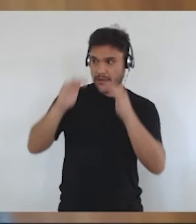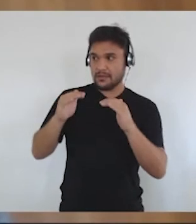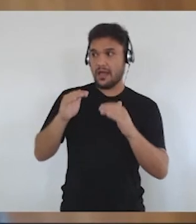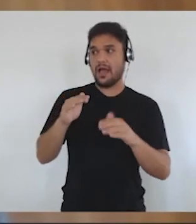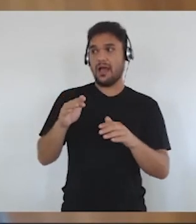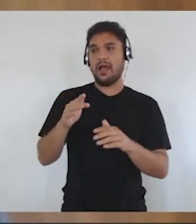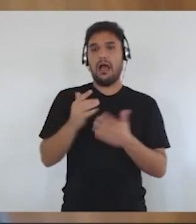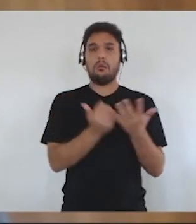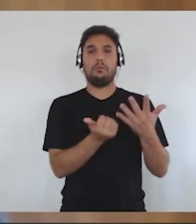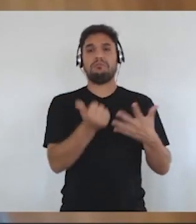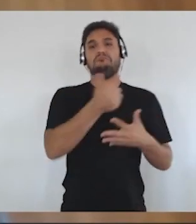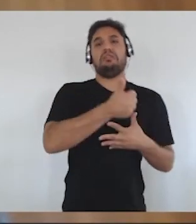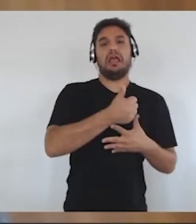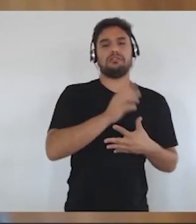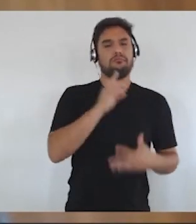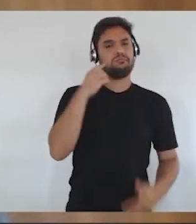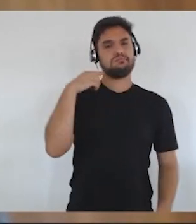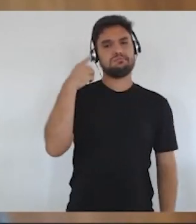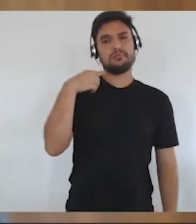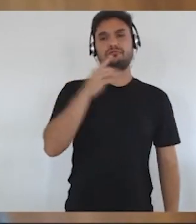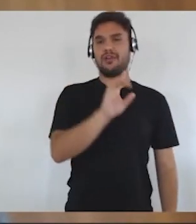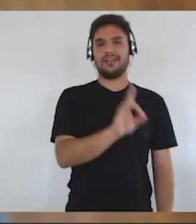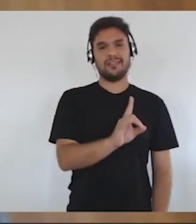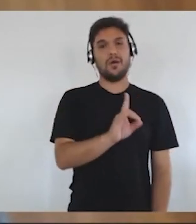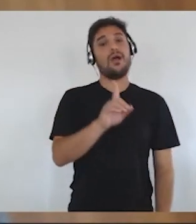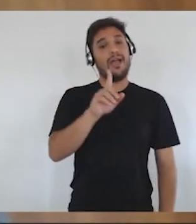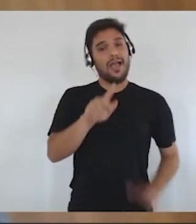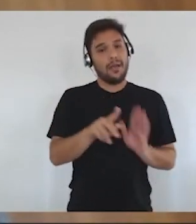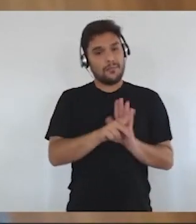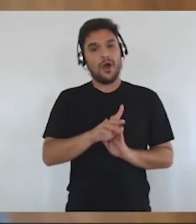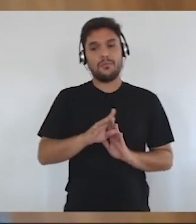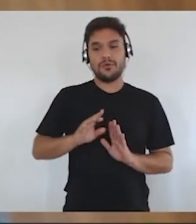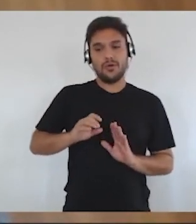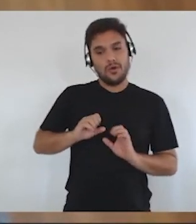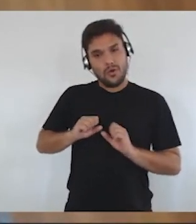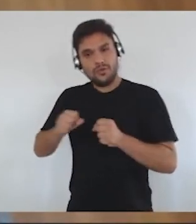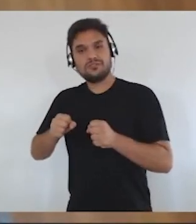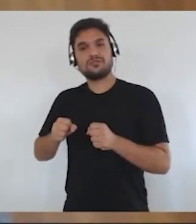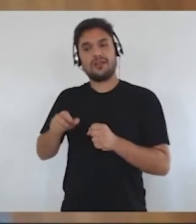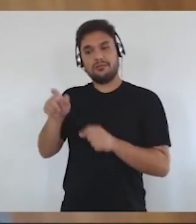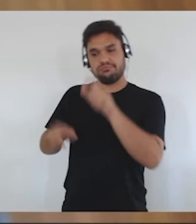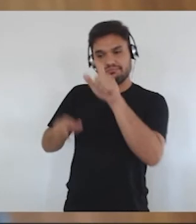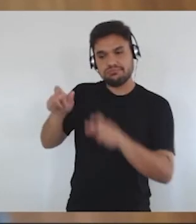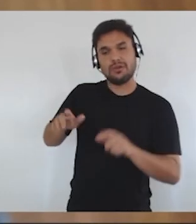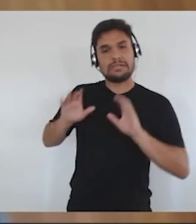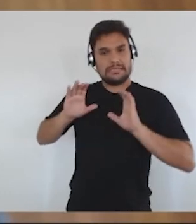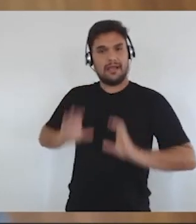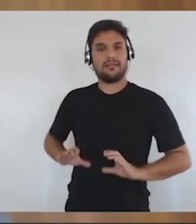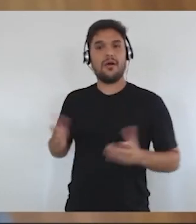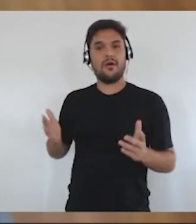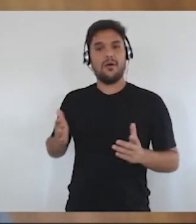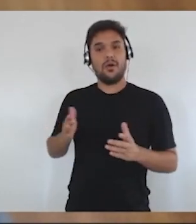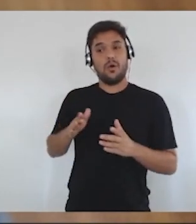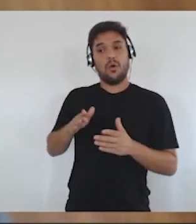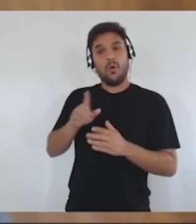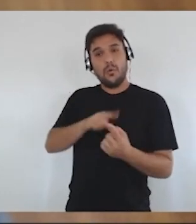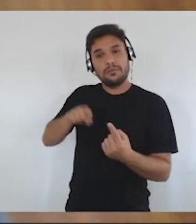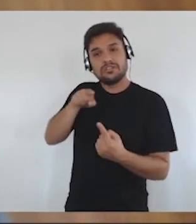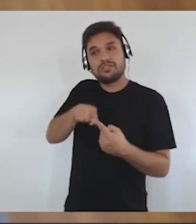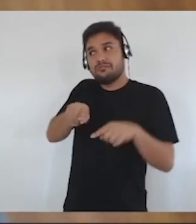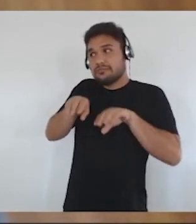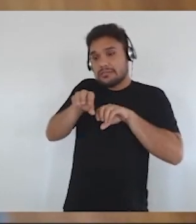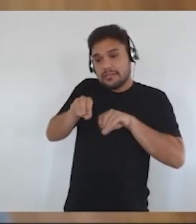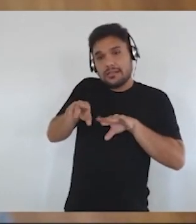de privilégio de advogado, é a tutela do cidadão, de caráter pedagógico, de caráter